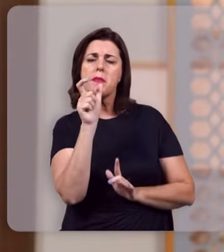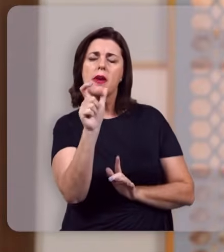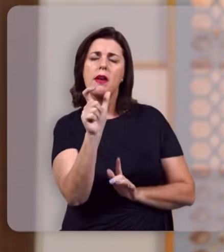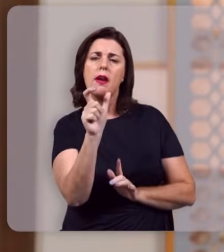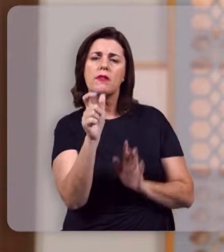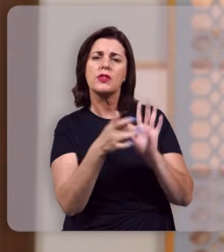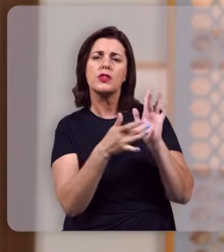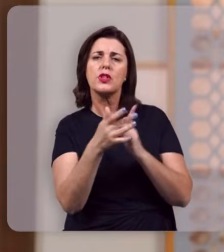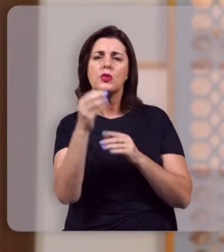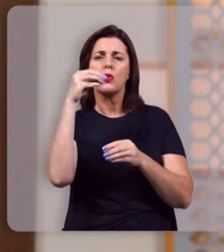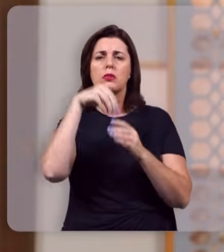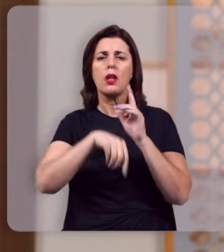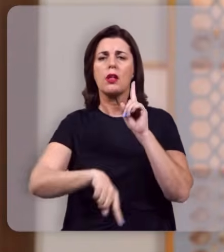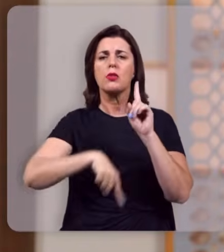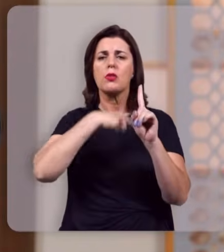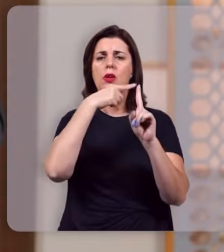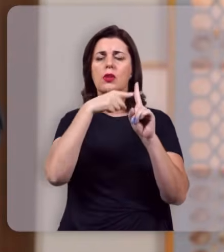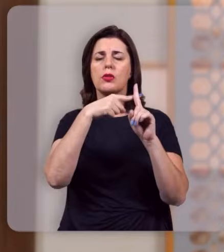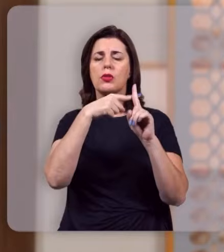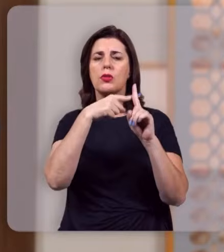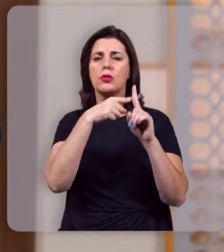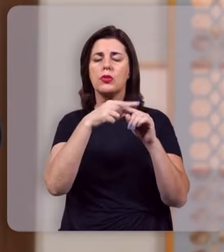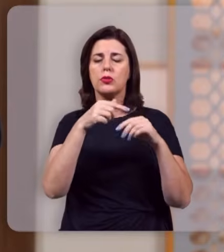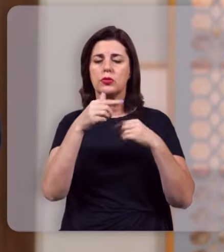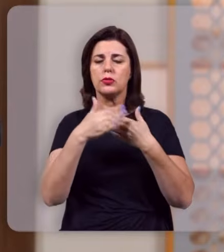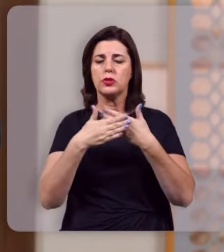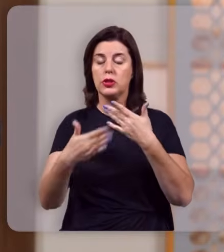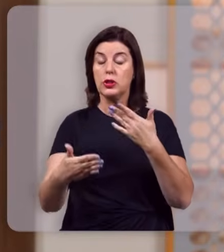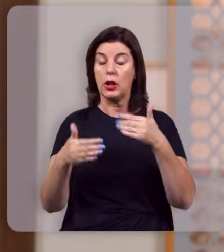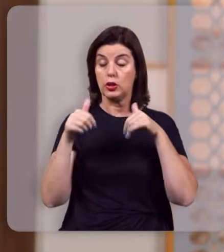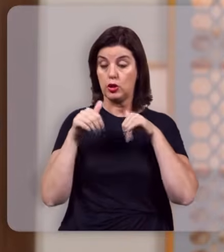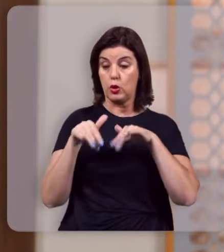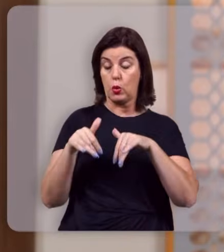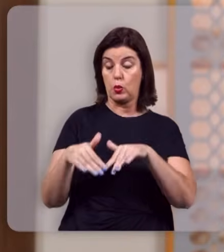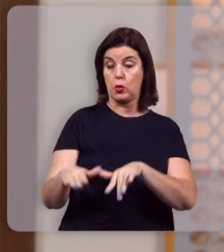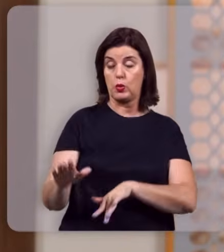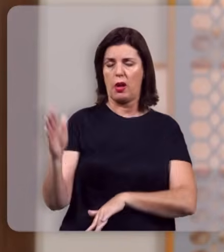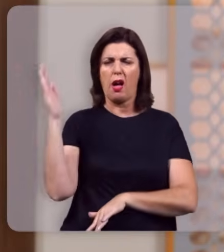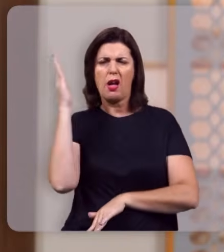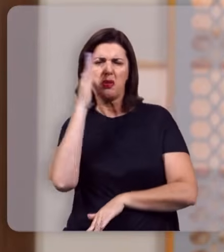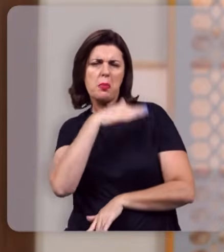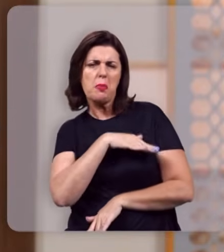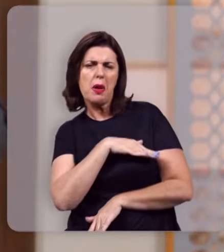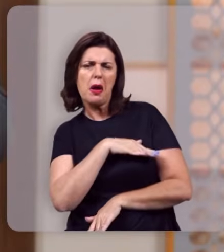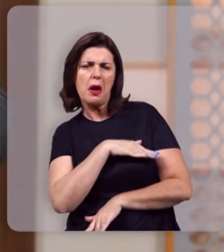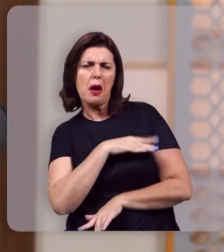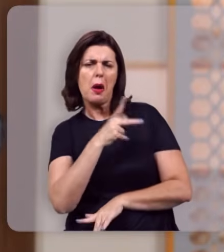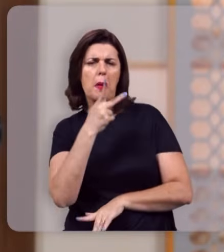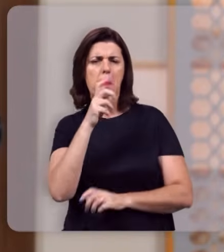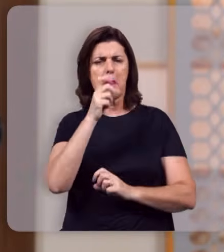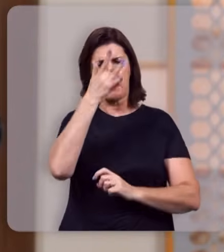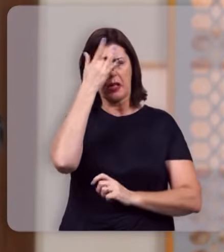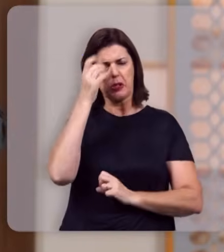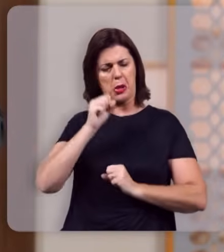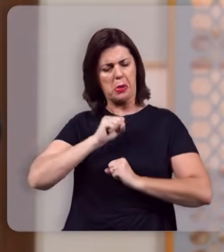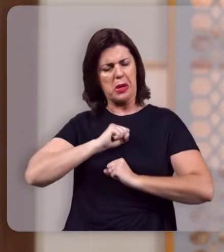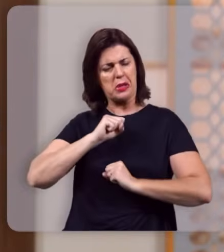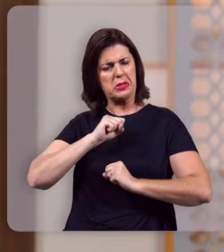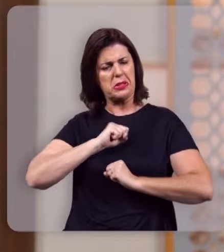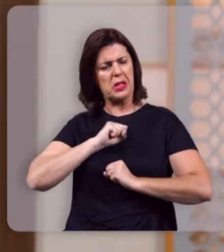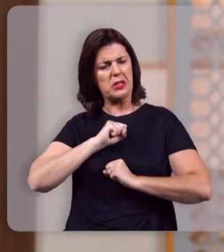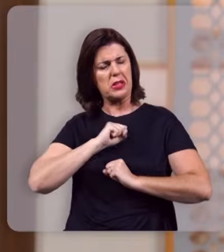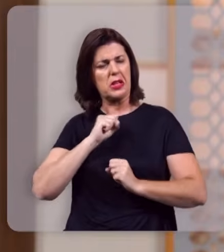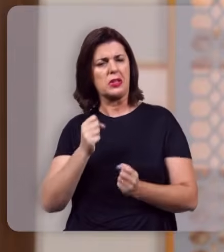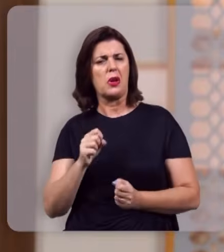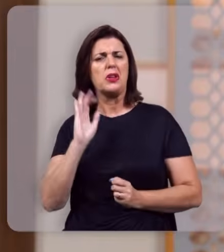Jesus na cruz. Diante dos soldados cruéis, dos sacerdotes rangendo